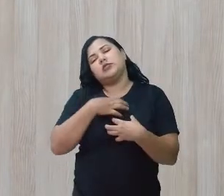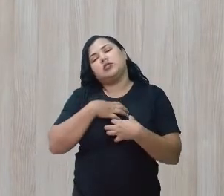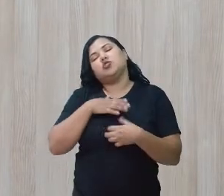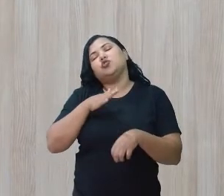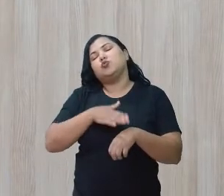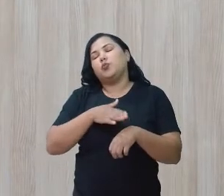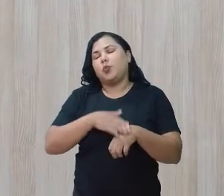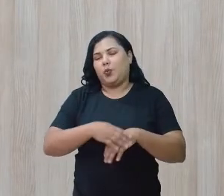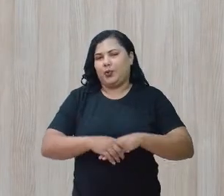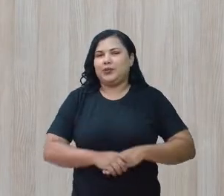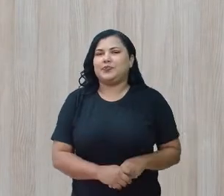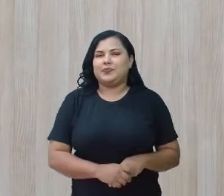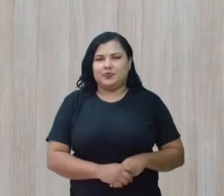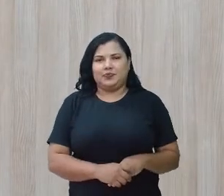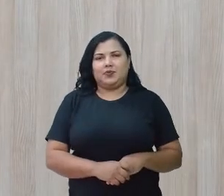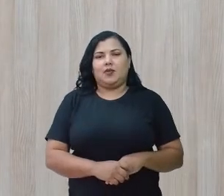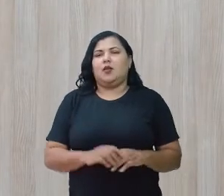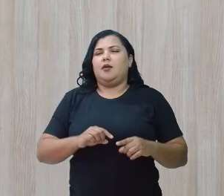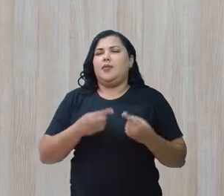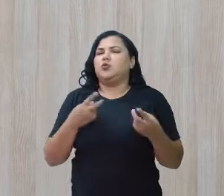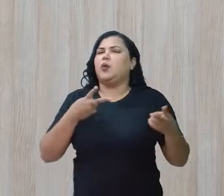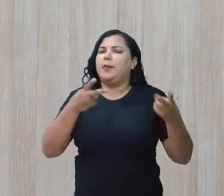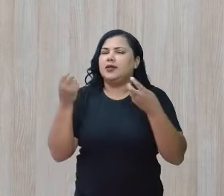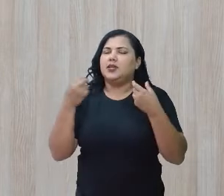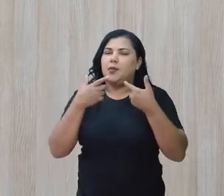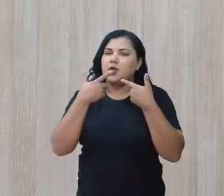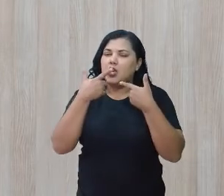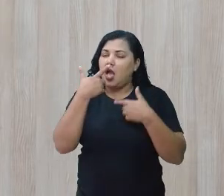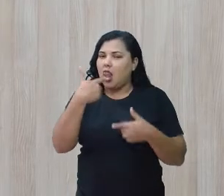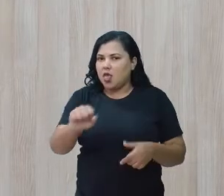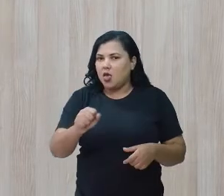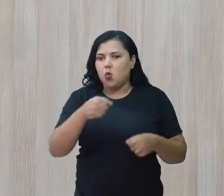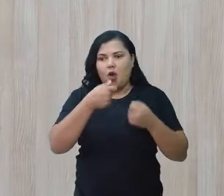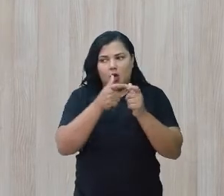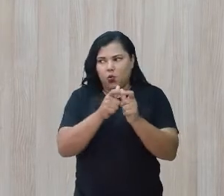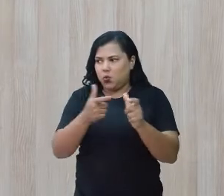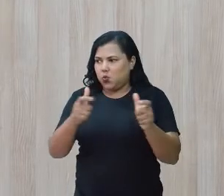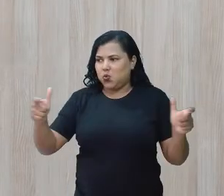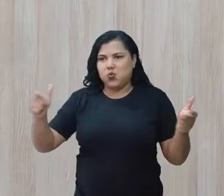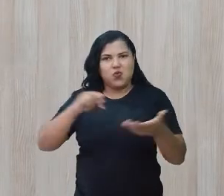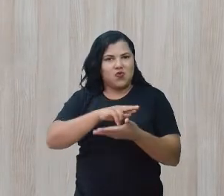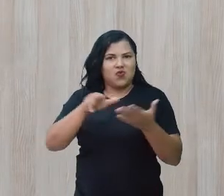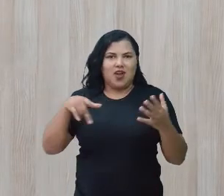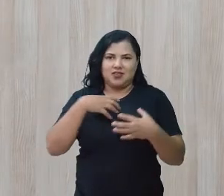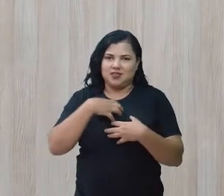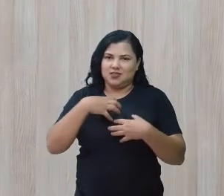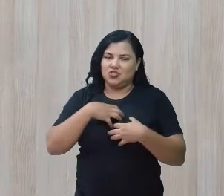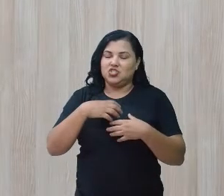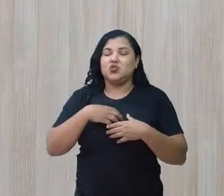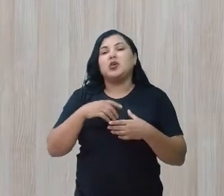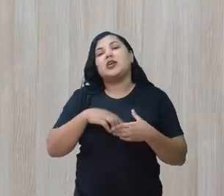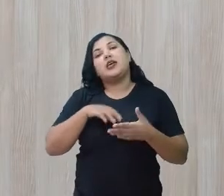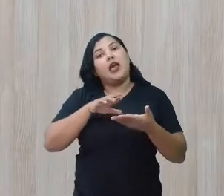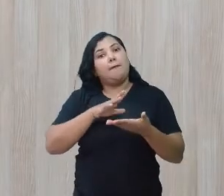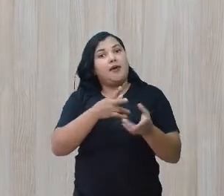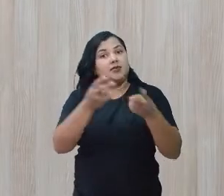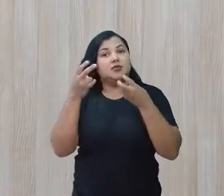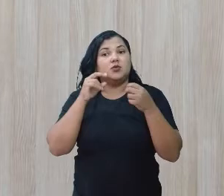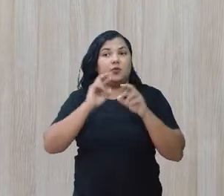sentindo. Mas a gente percebe como a língua é muito vasta e como a interpretação também pode ser muito diferente.